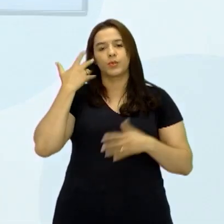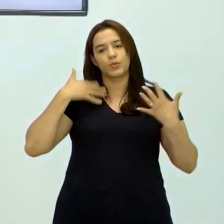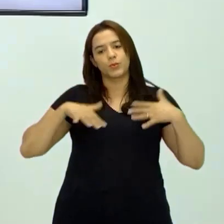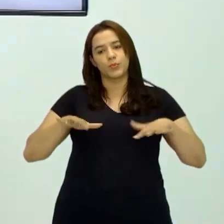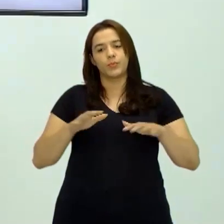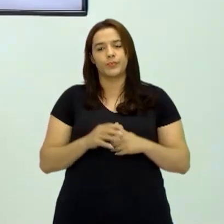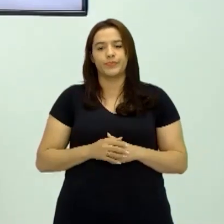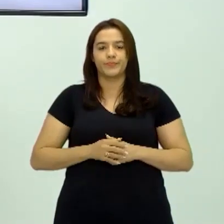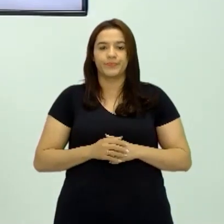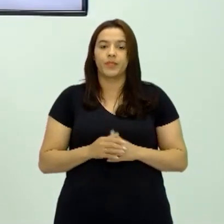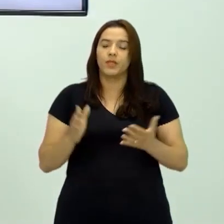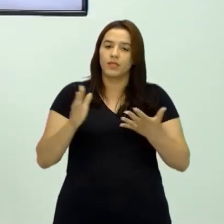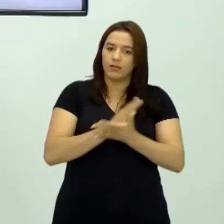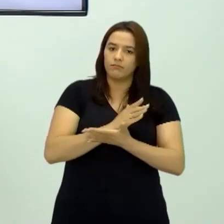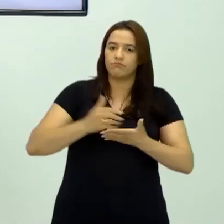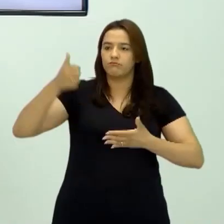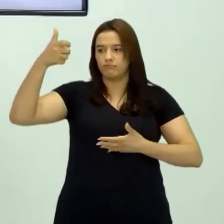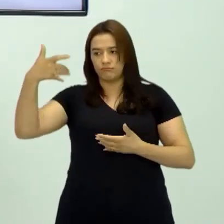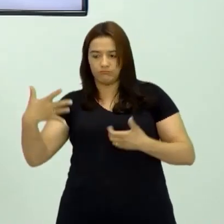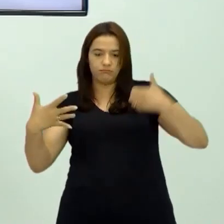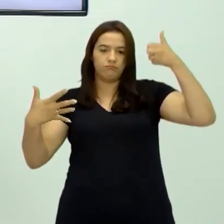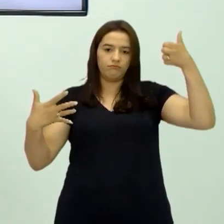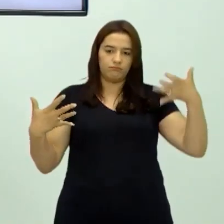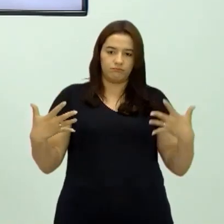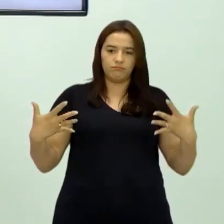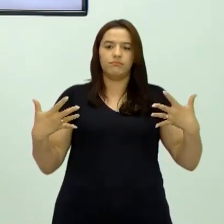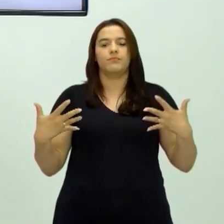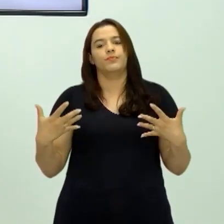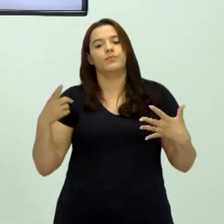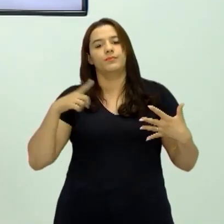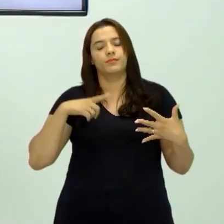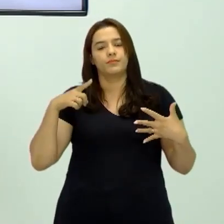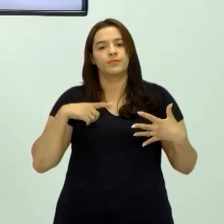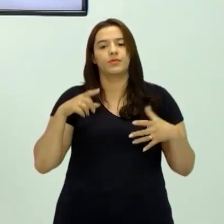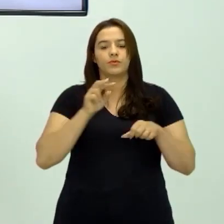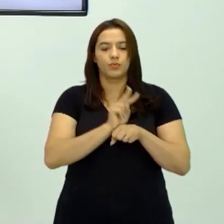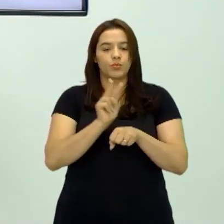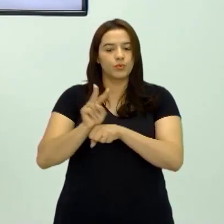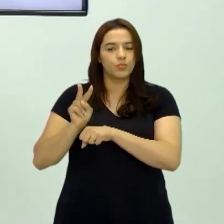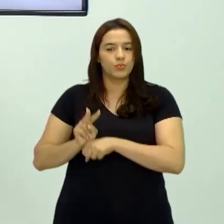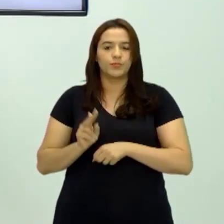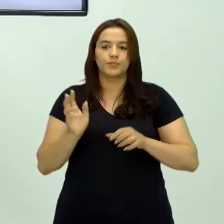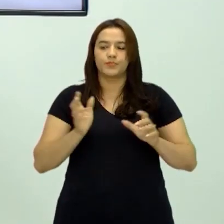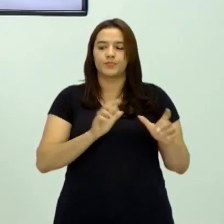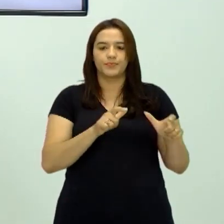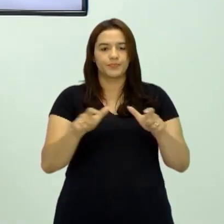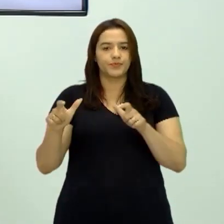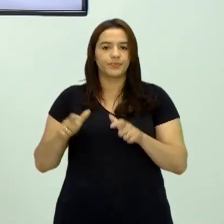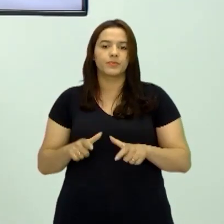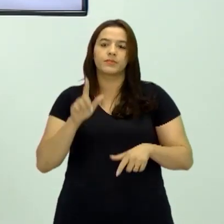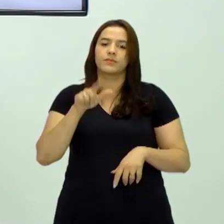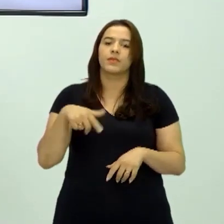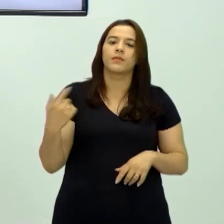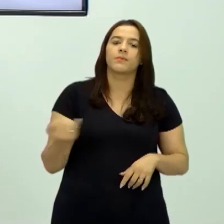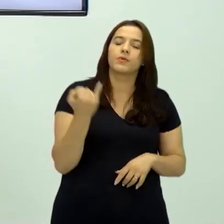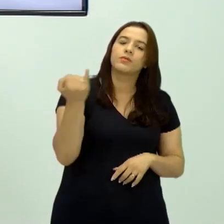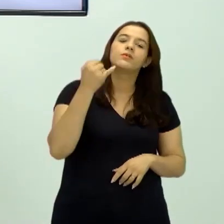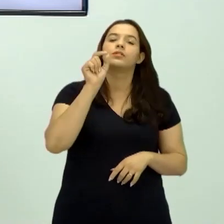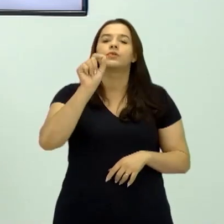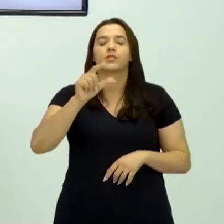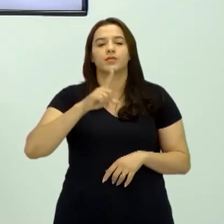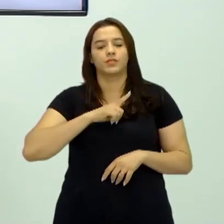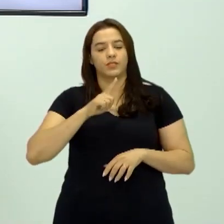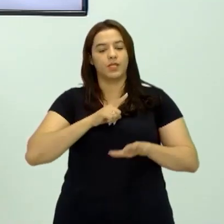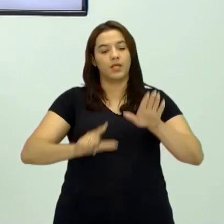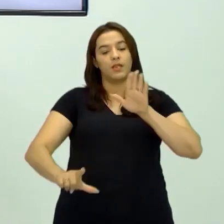as especificidades que a gente tem aí nessas unidades de conservação e a importância, né, de se ter leis,